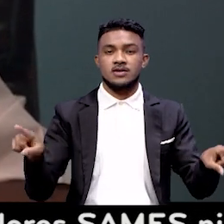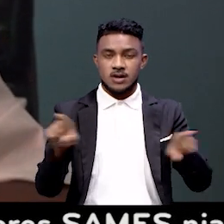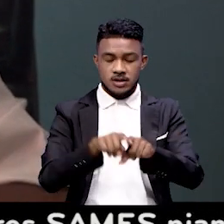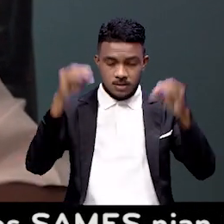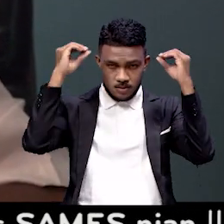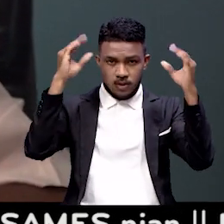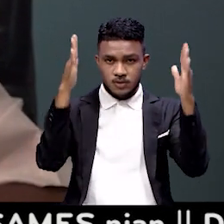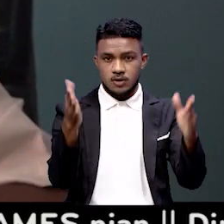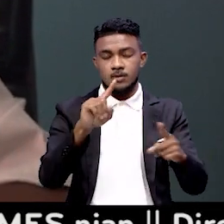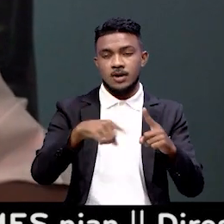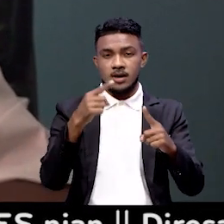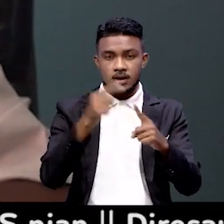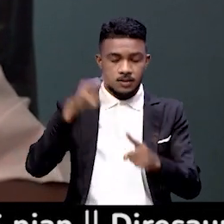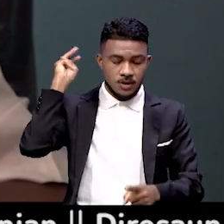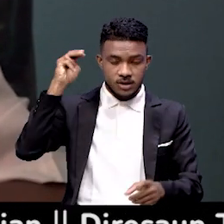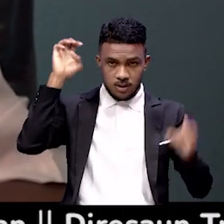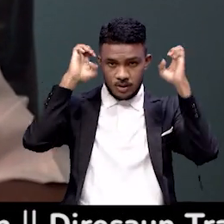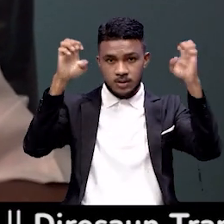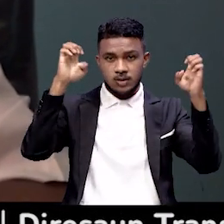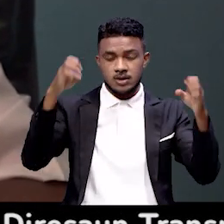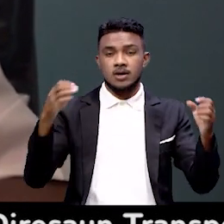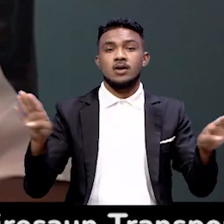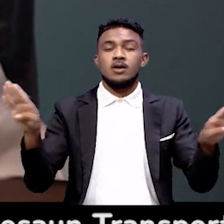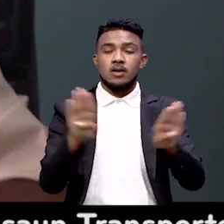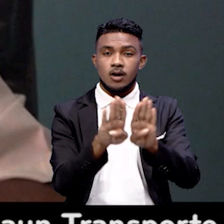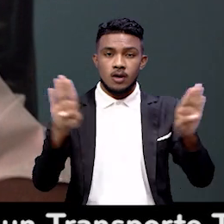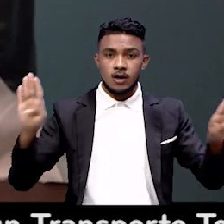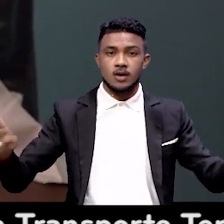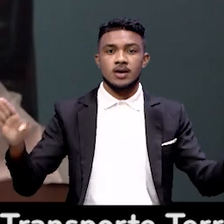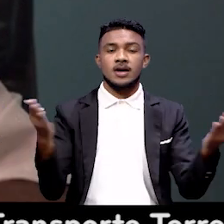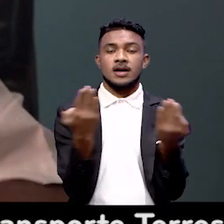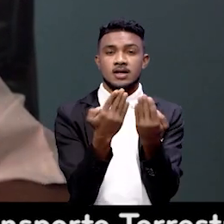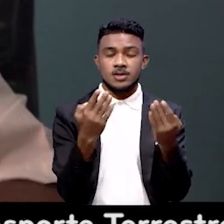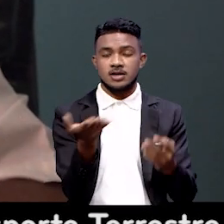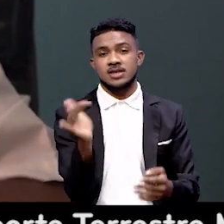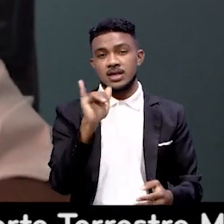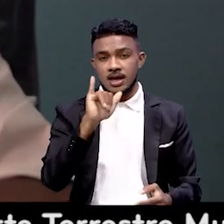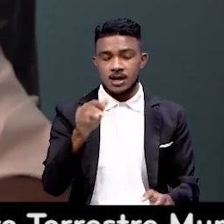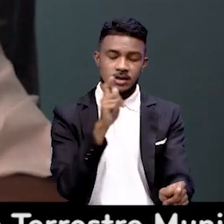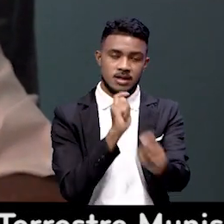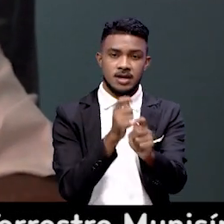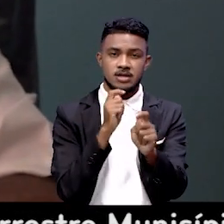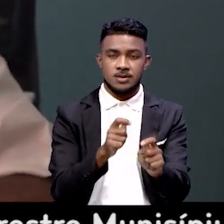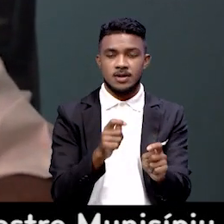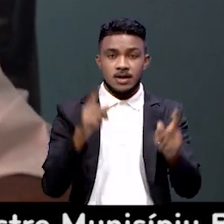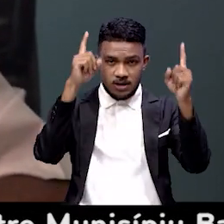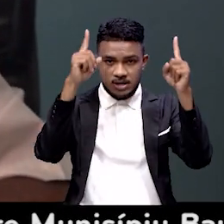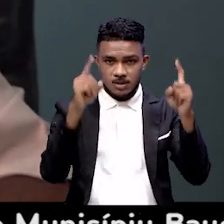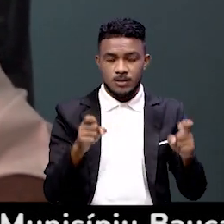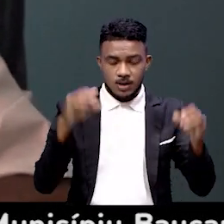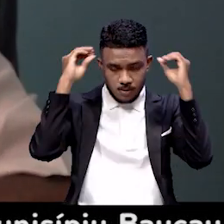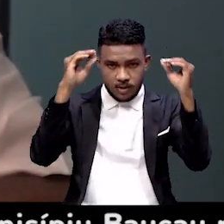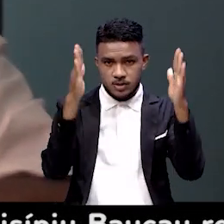heine ba hira mak ministerio edukasaun atu loke espasu para halu teste ba profesor sira para atbele sira husi kela kategoria